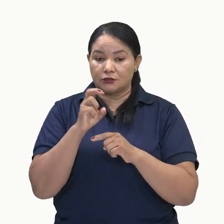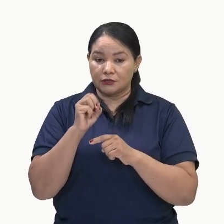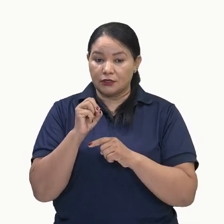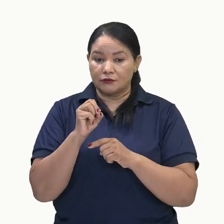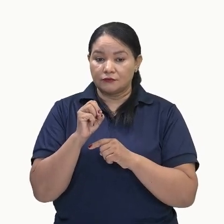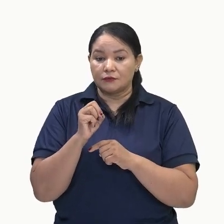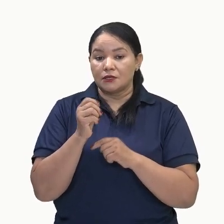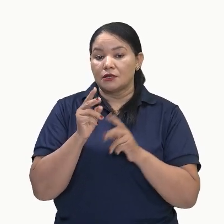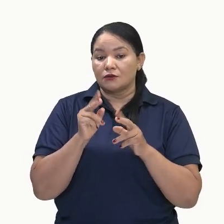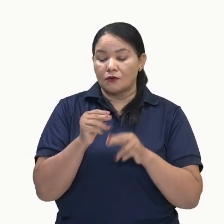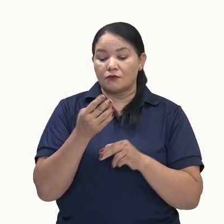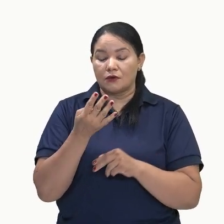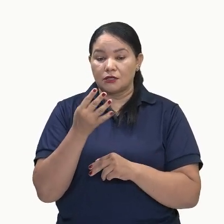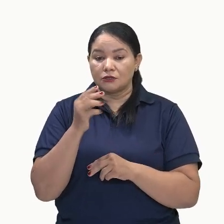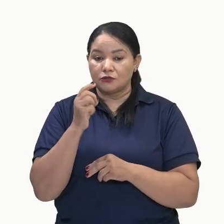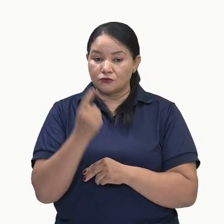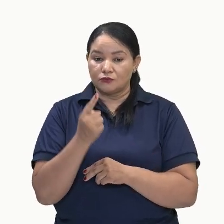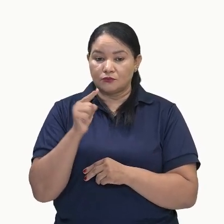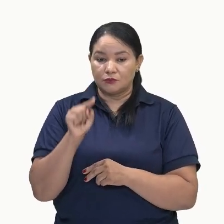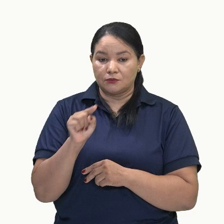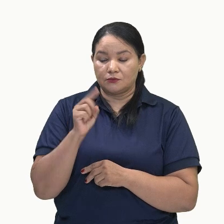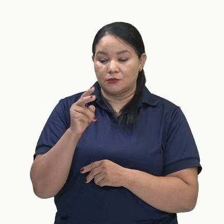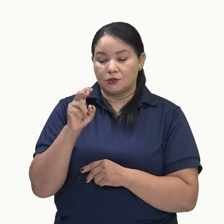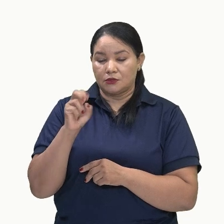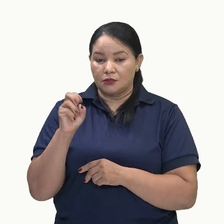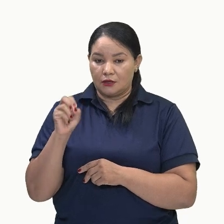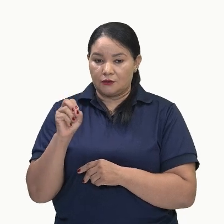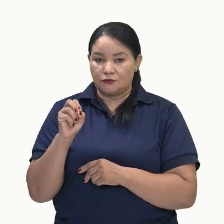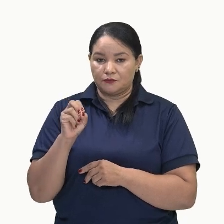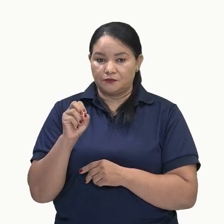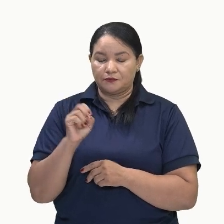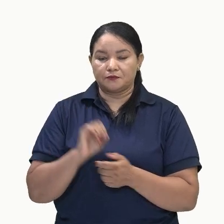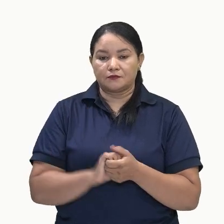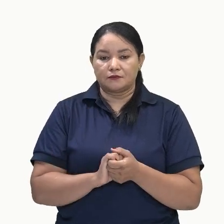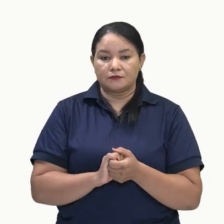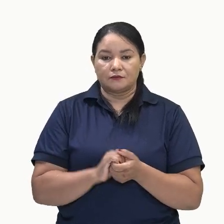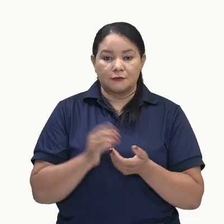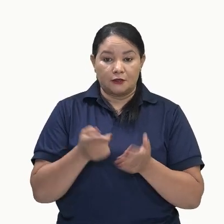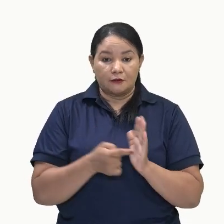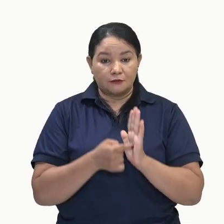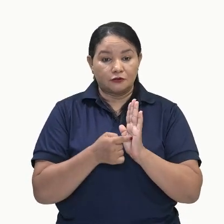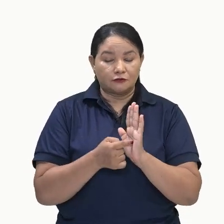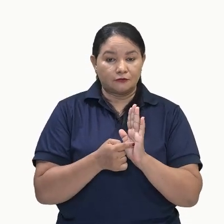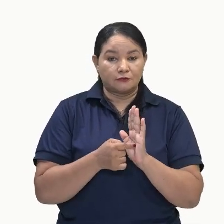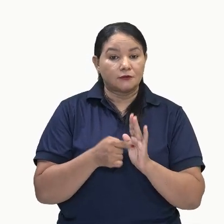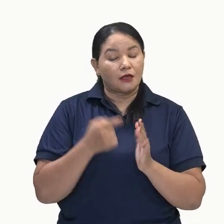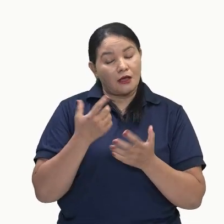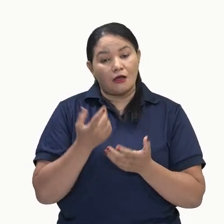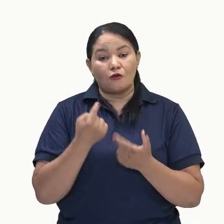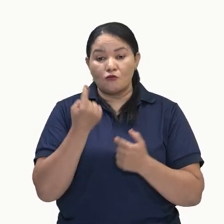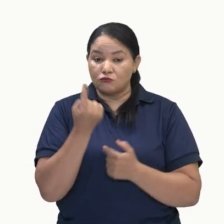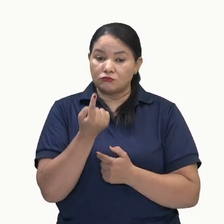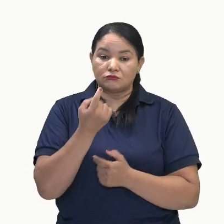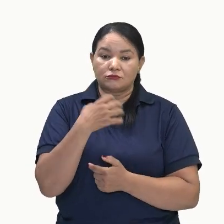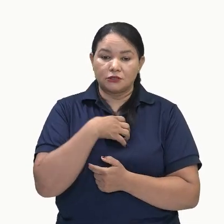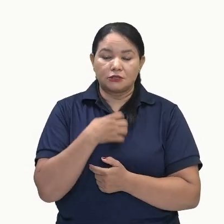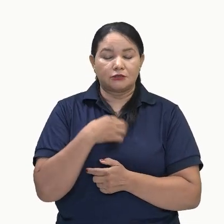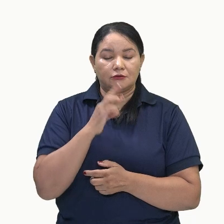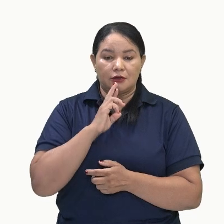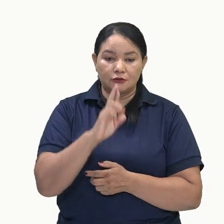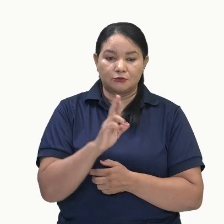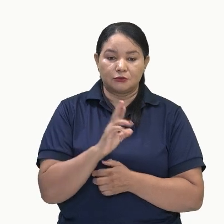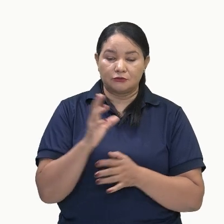é igual a 41.500. Tá bom? Isso que eu mostrei para você é uma das maneiras de responder essa